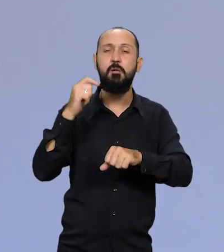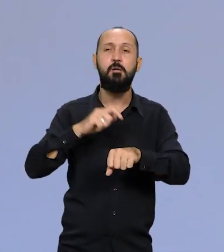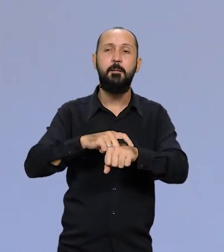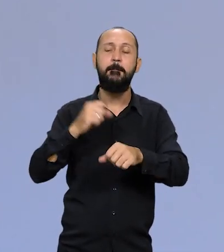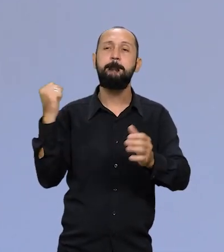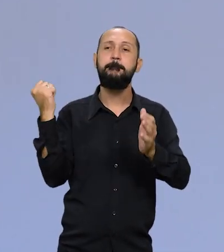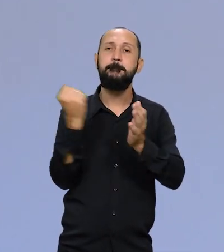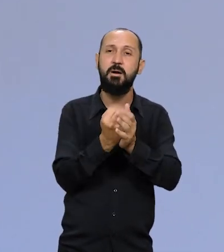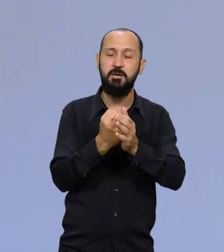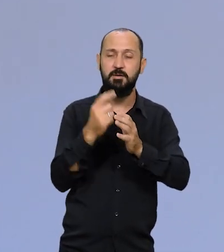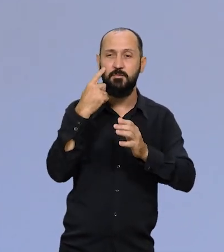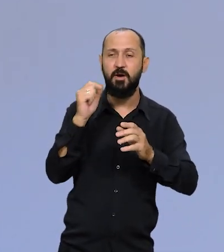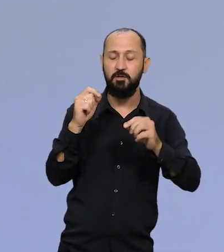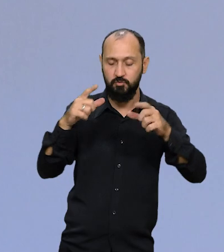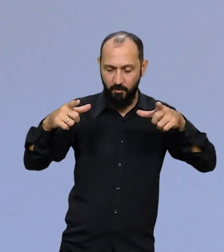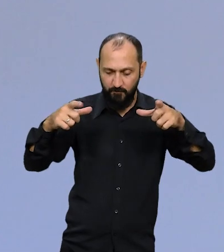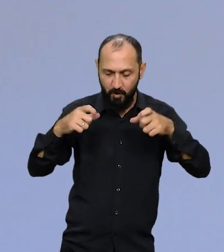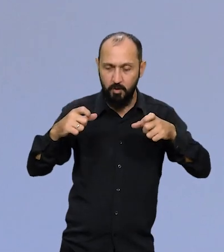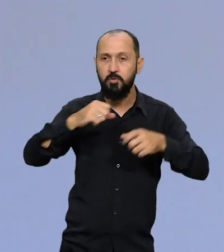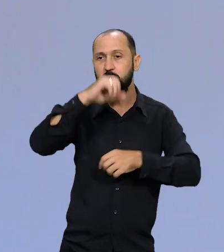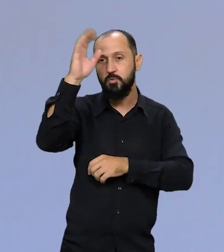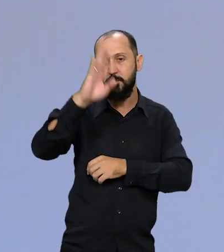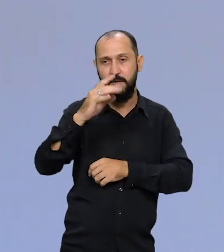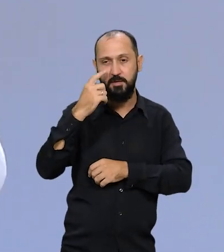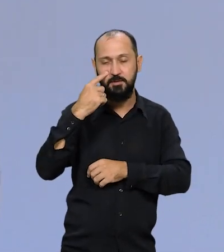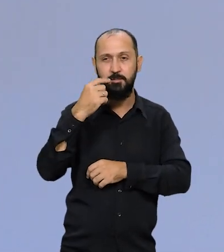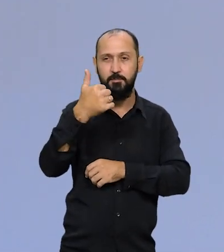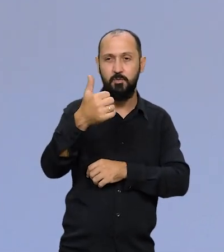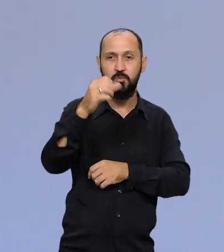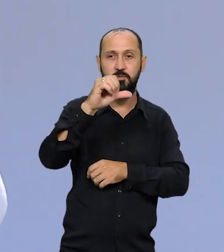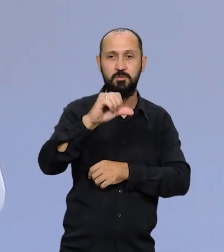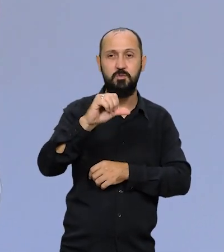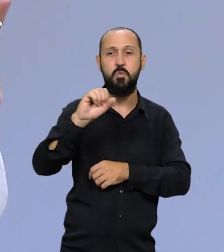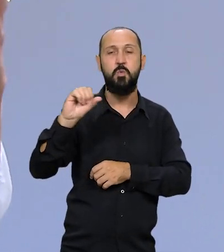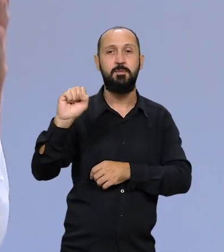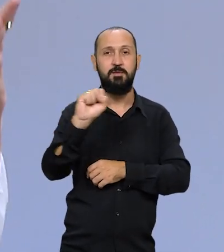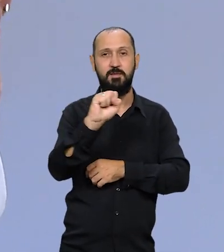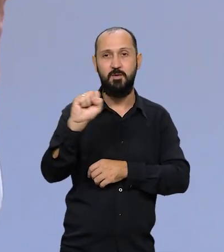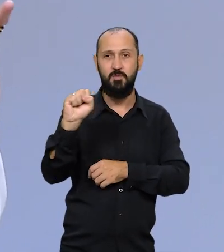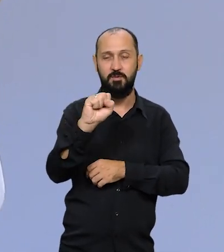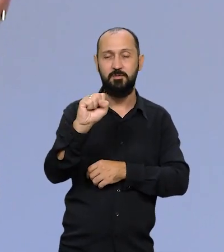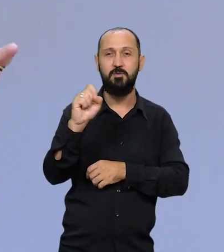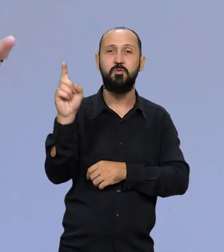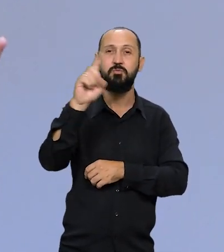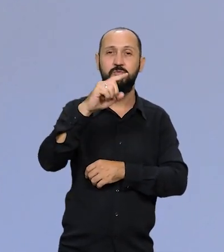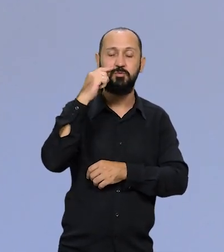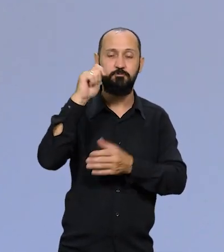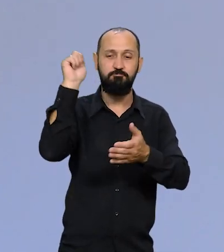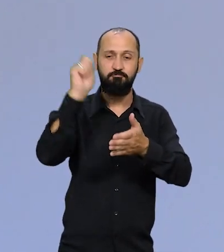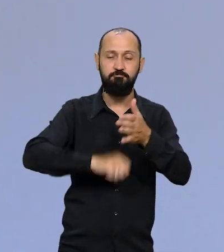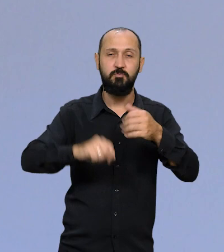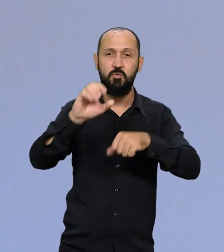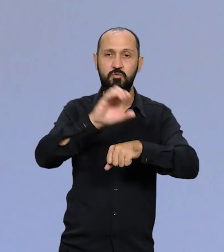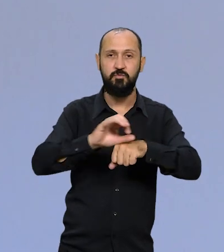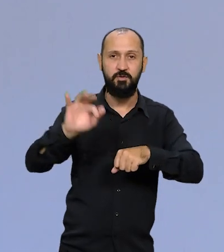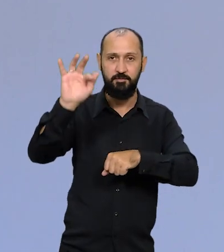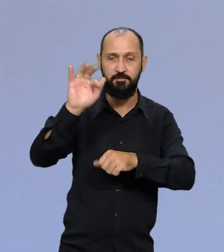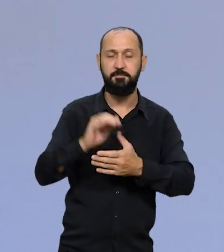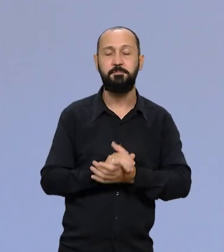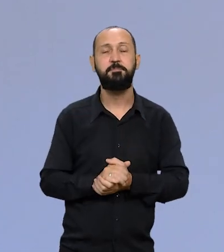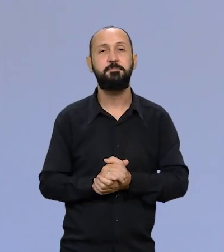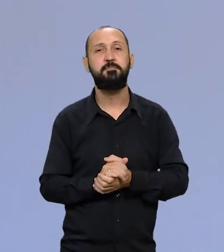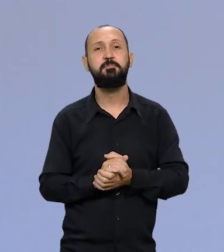artigo? Diz que é garantido aos índios o direito originário sobre as terras que tradicionalmente ocupam, cabendo à União